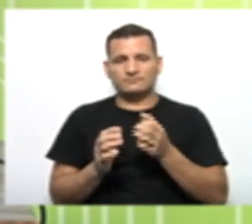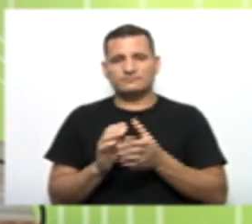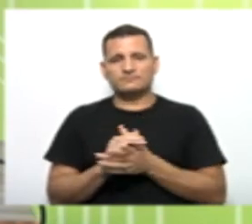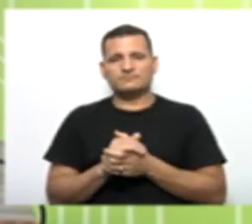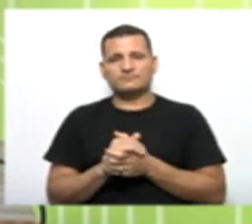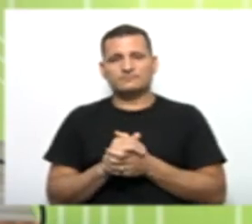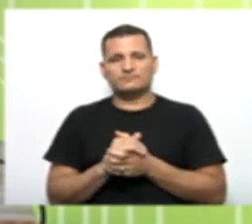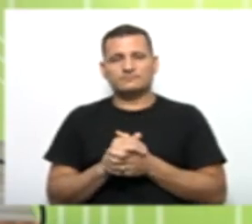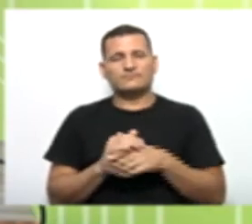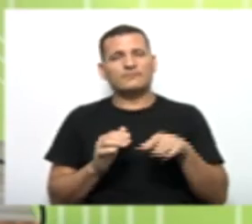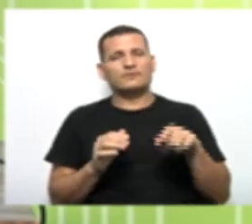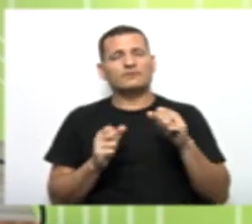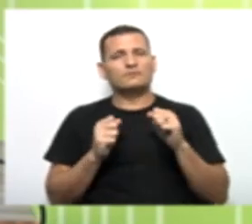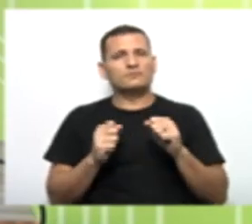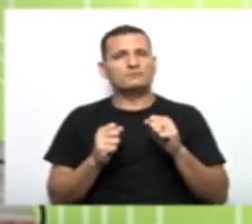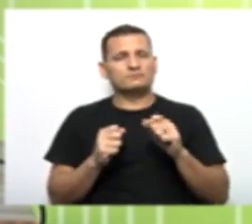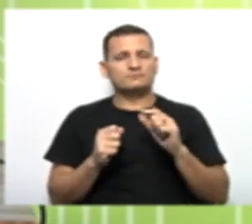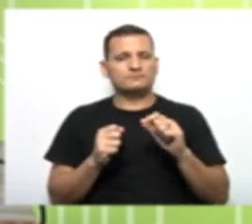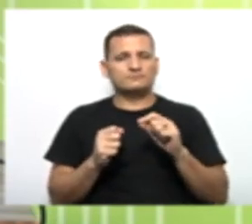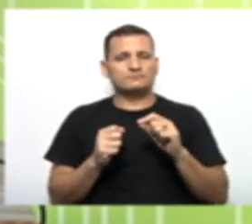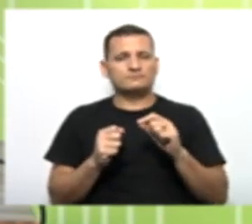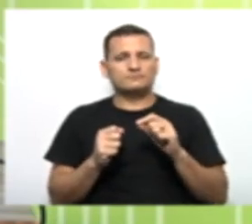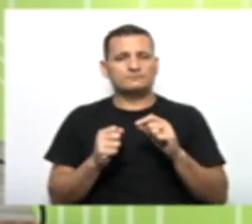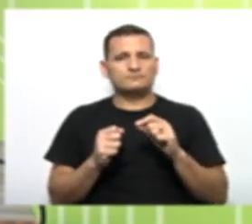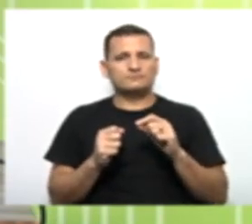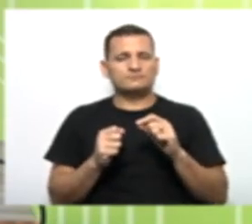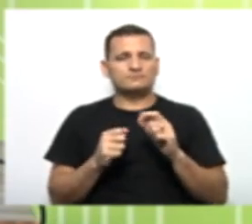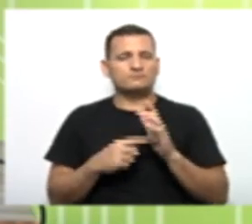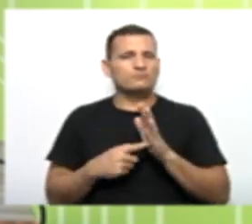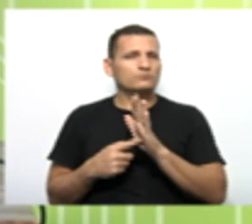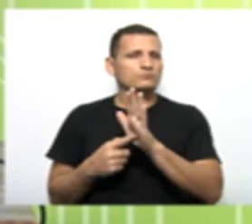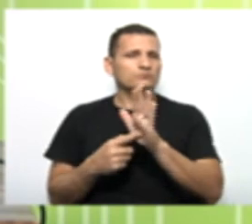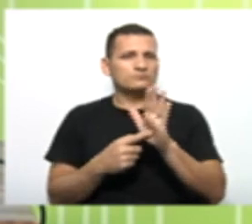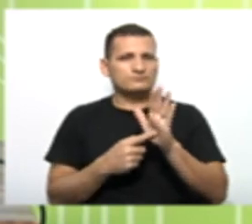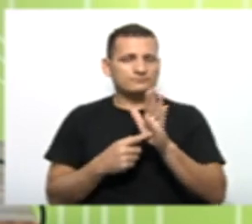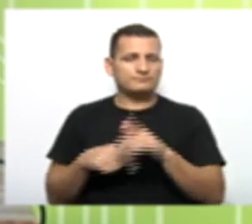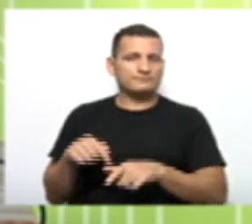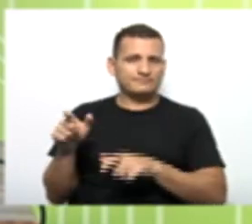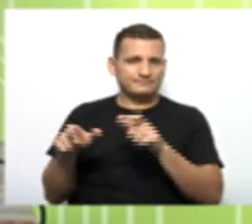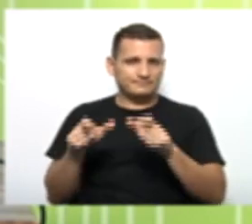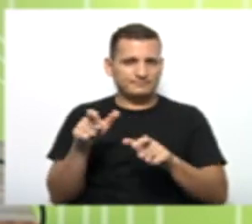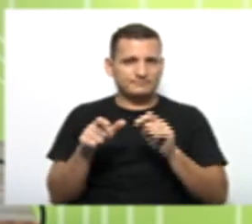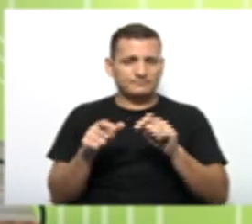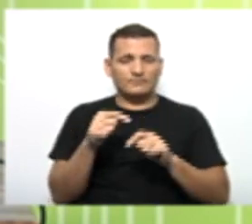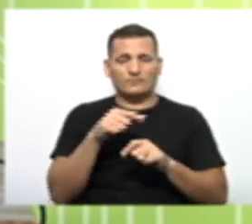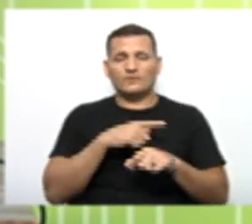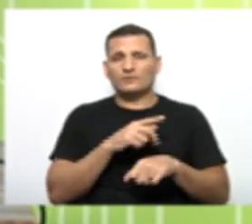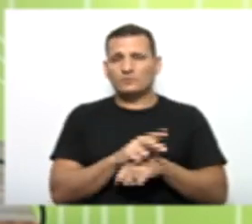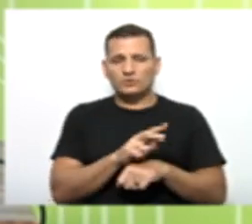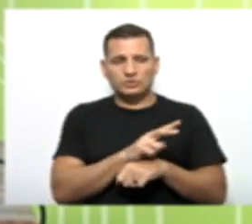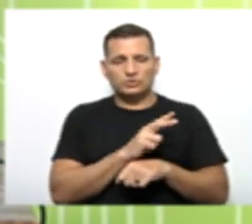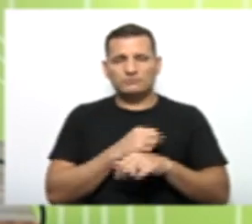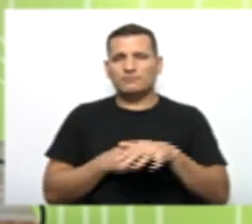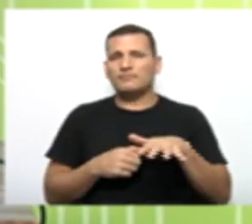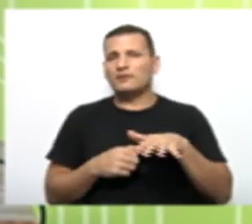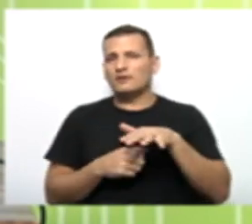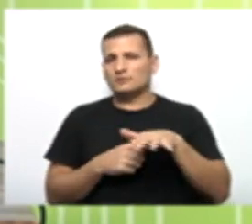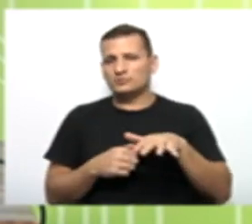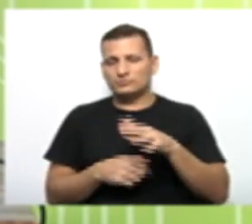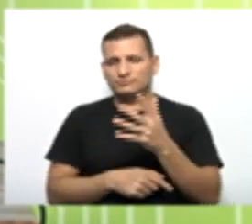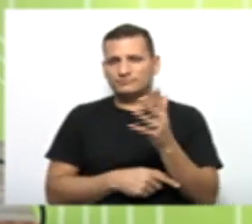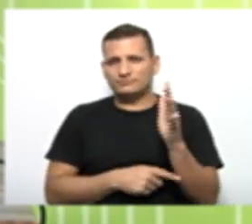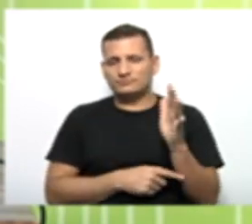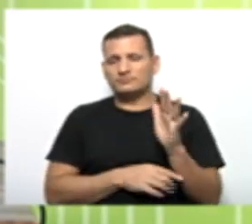pode procurar levar uma visão das pessoas para os clientes de que ela protege o meio ambiente. Para isso, ela vai ter